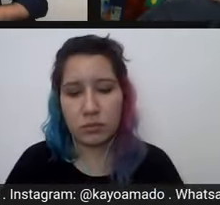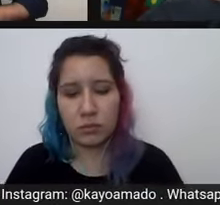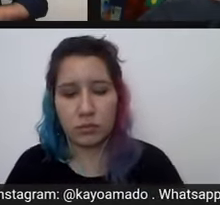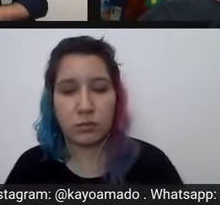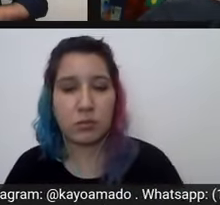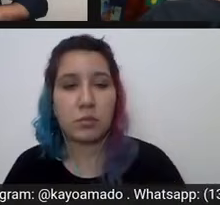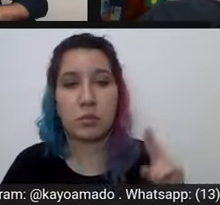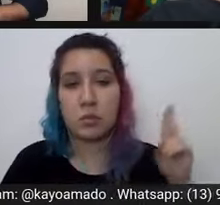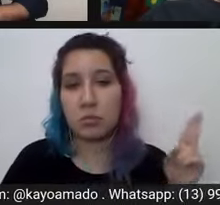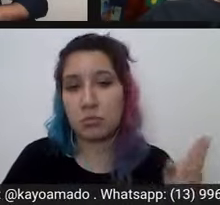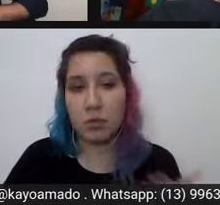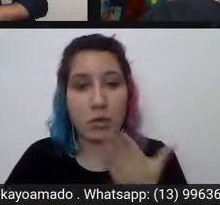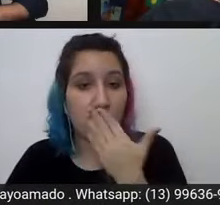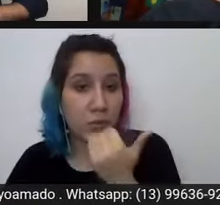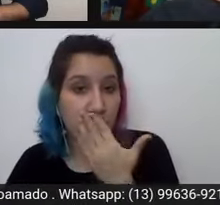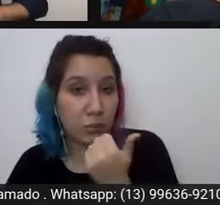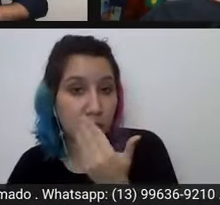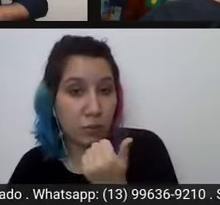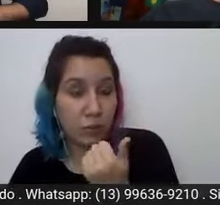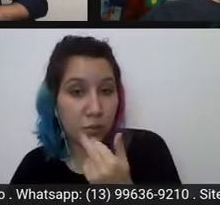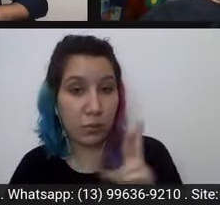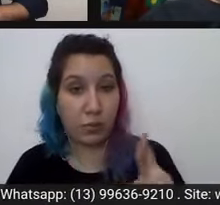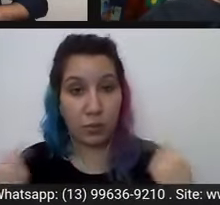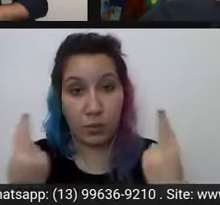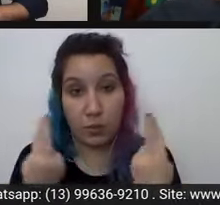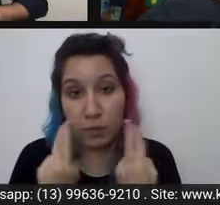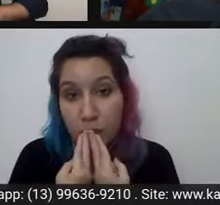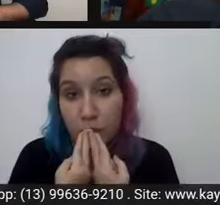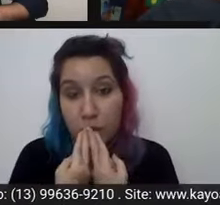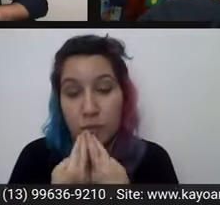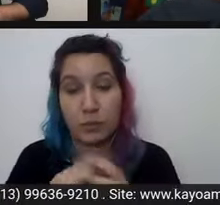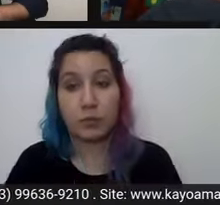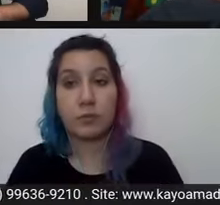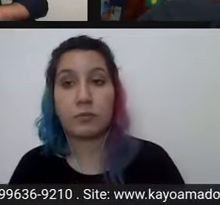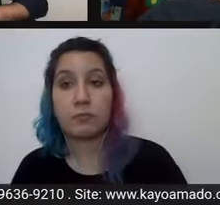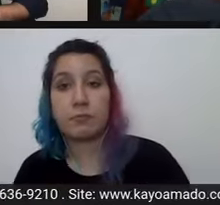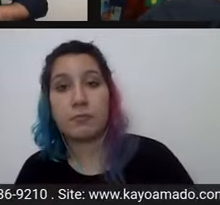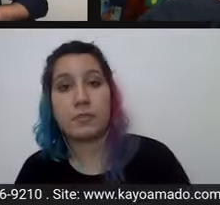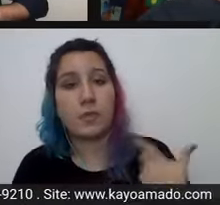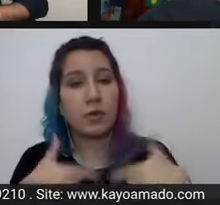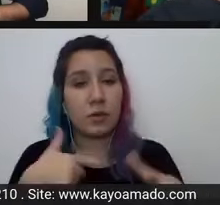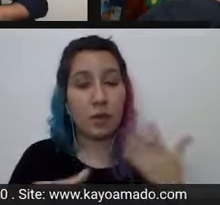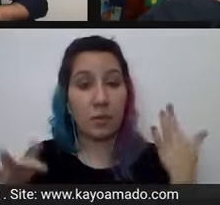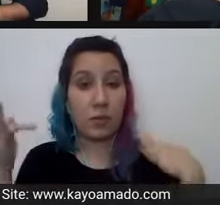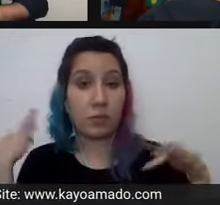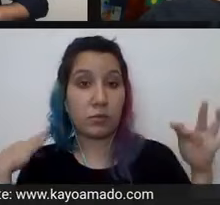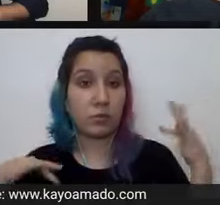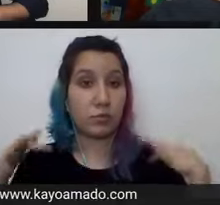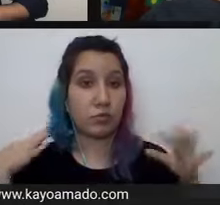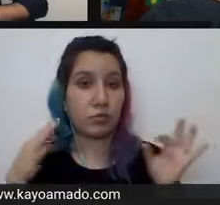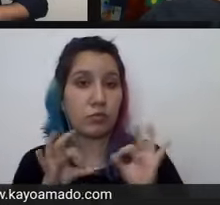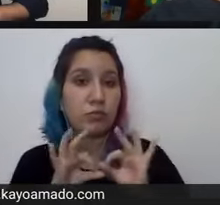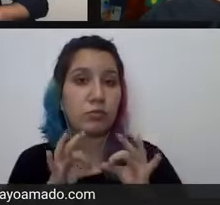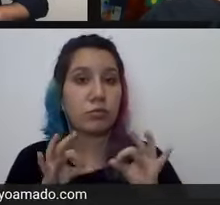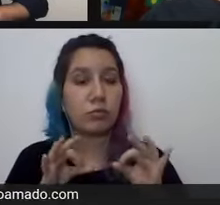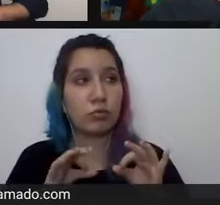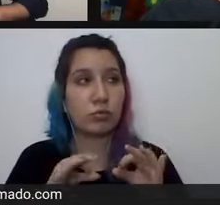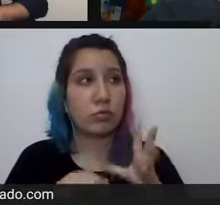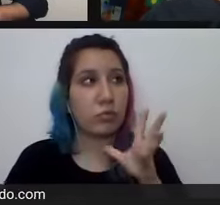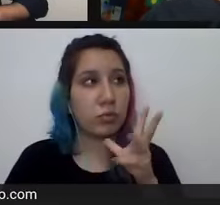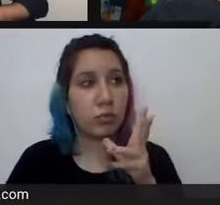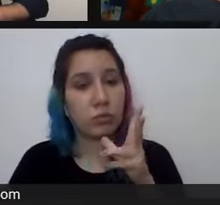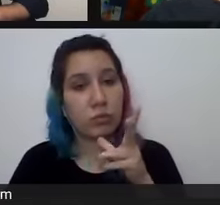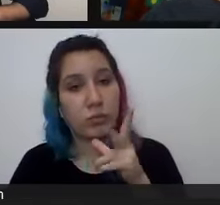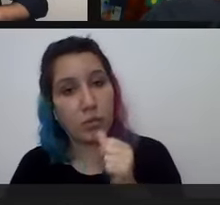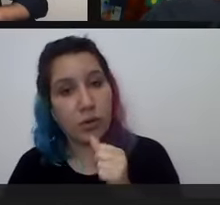um restaurante, contrate um guia de turismo, compre um artesanato e trabalhar o turismo de longa permanência. Isso é uma coisa que a cidade nunca trabalhou. Então, isso é uma